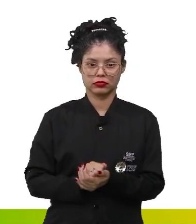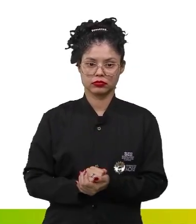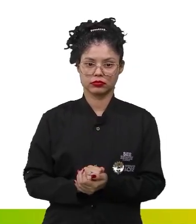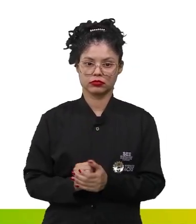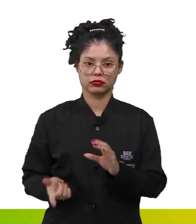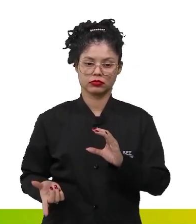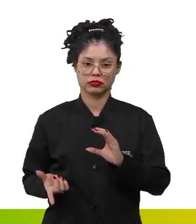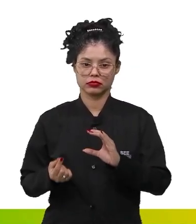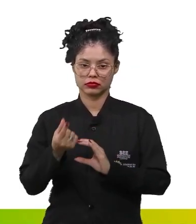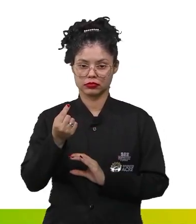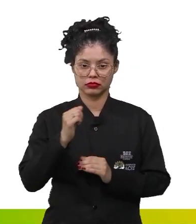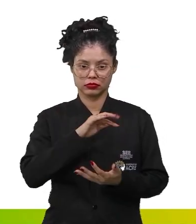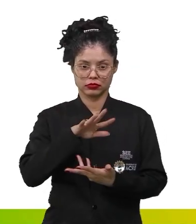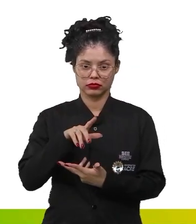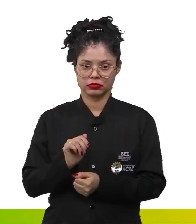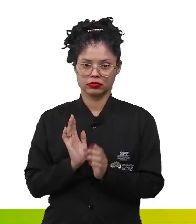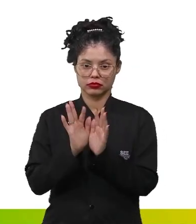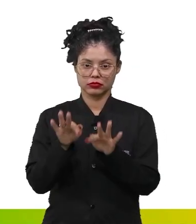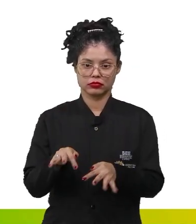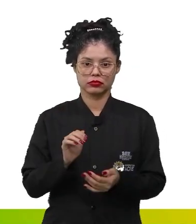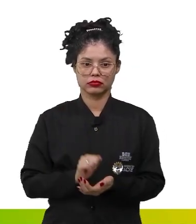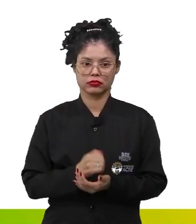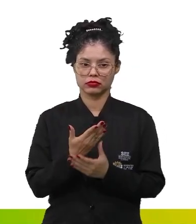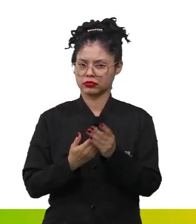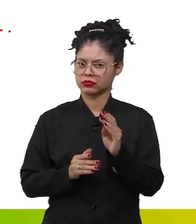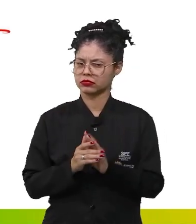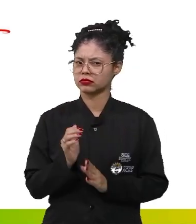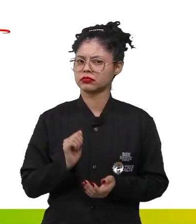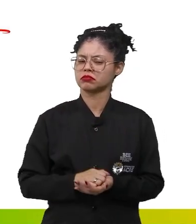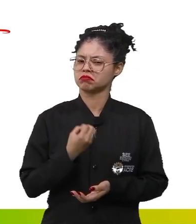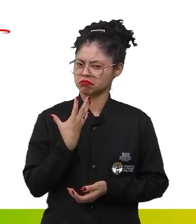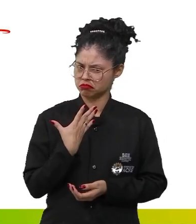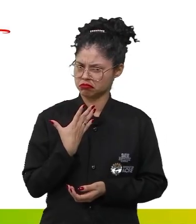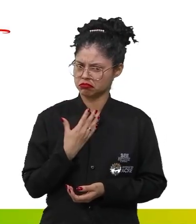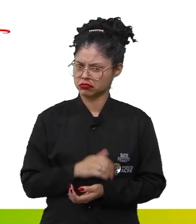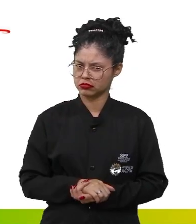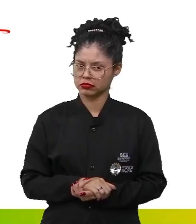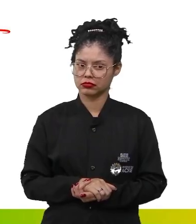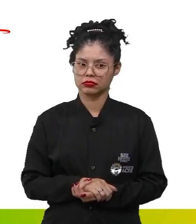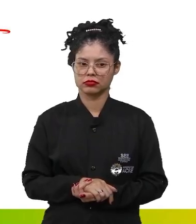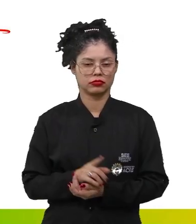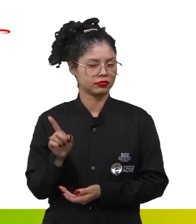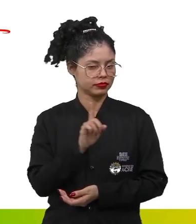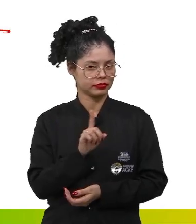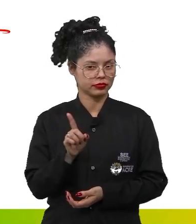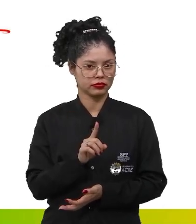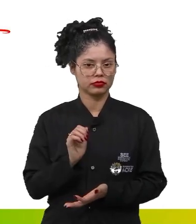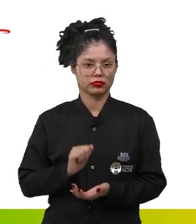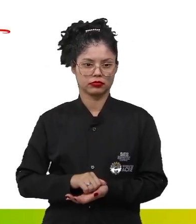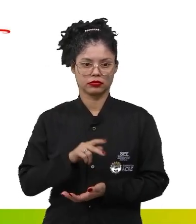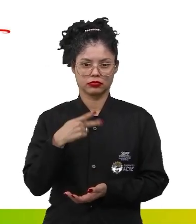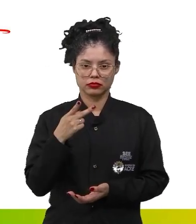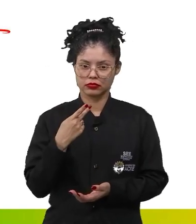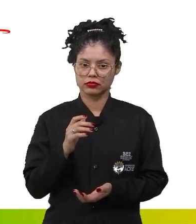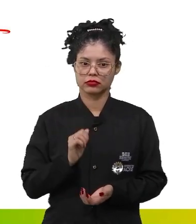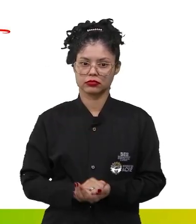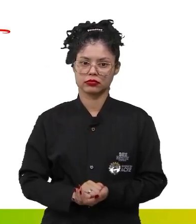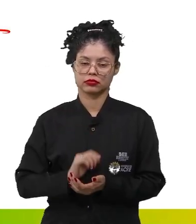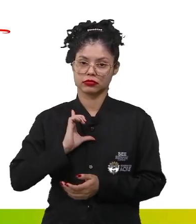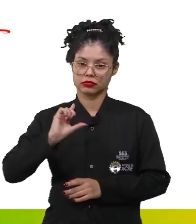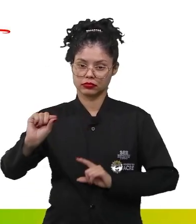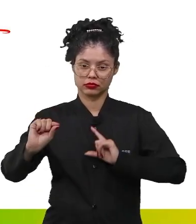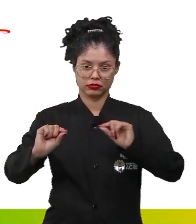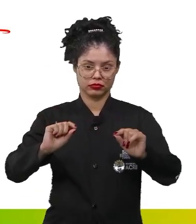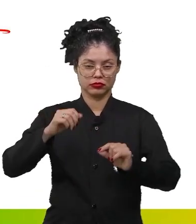centrais do capitalismo global a fim de servir de mão de obra barata. Não. Quando ele fala que os refugiados